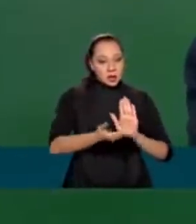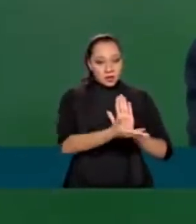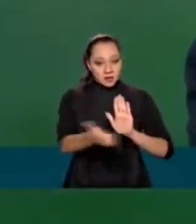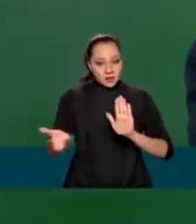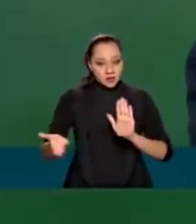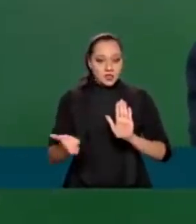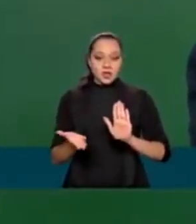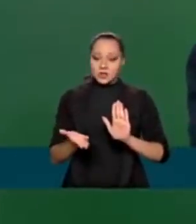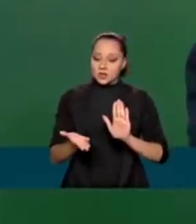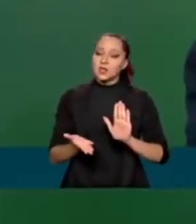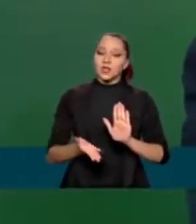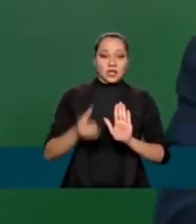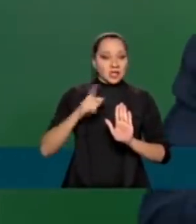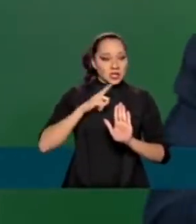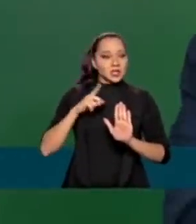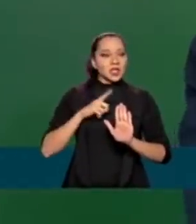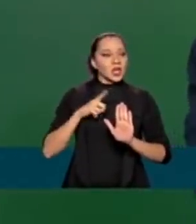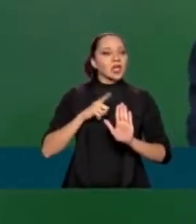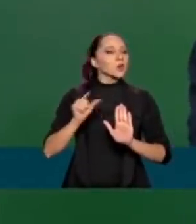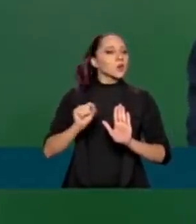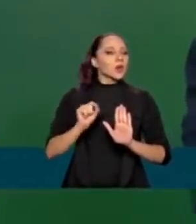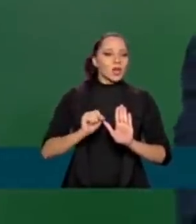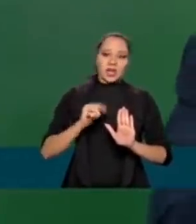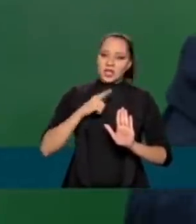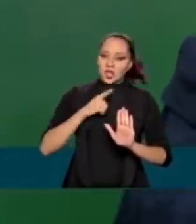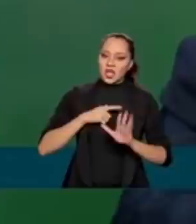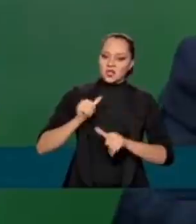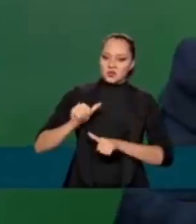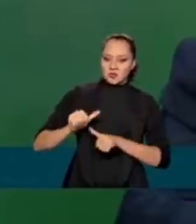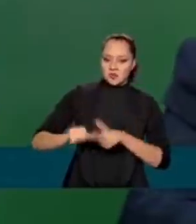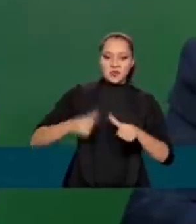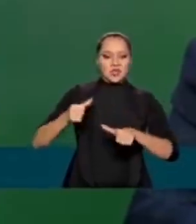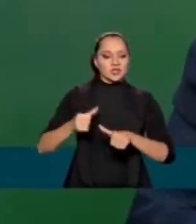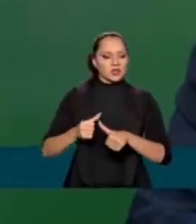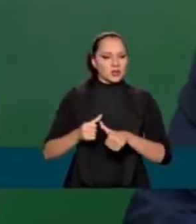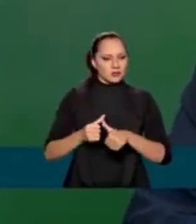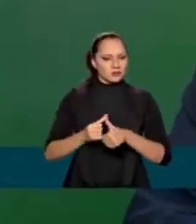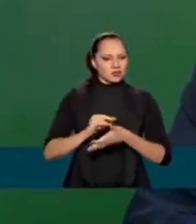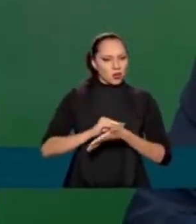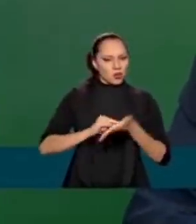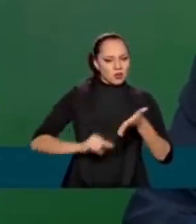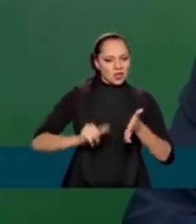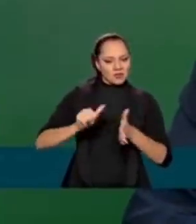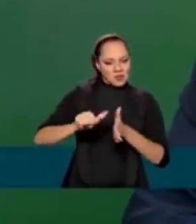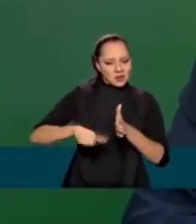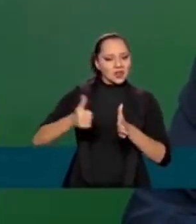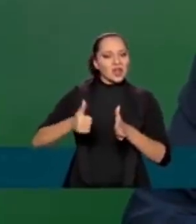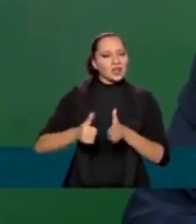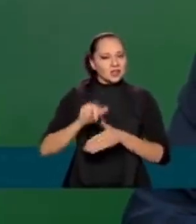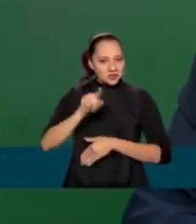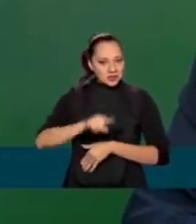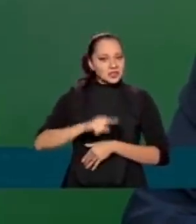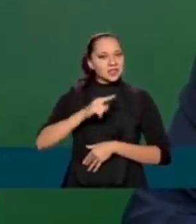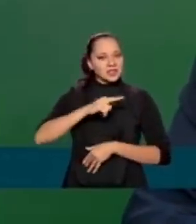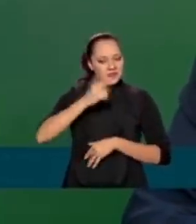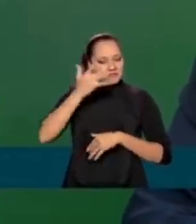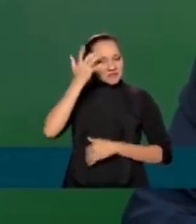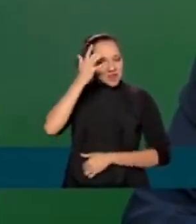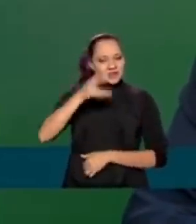seguir, existem indícios de adulteração do documento, como vocês vão facilmente